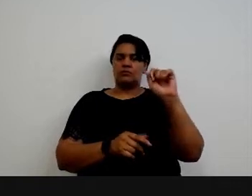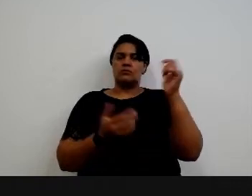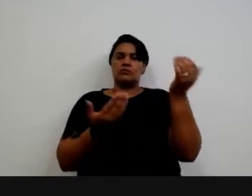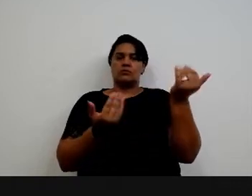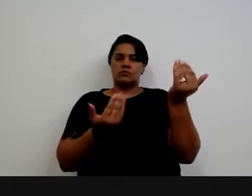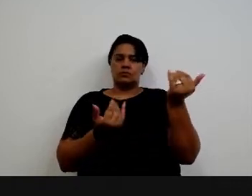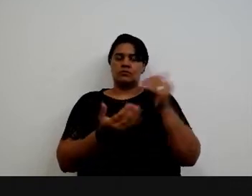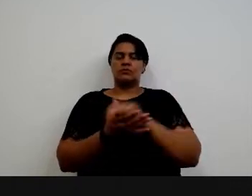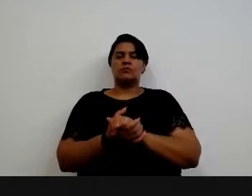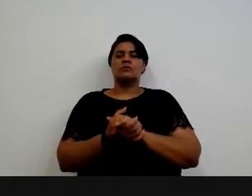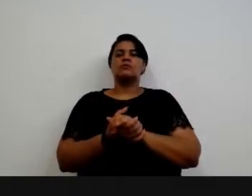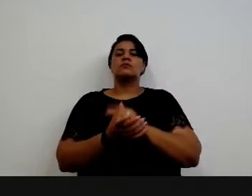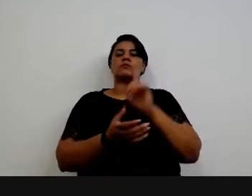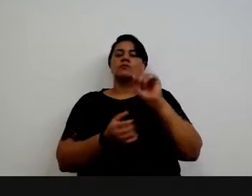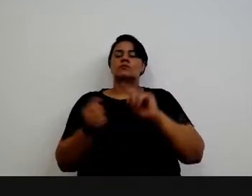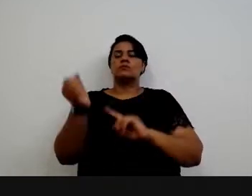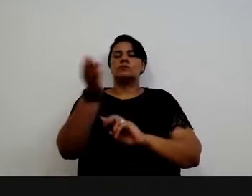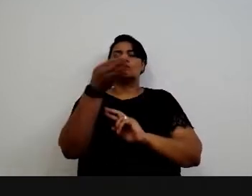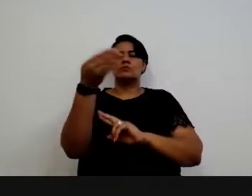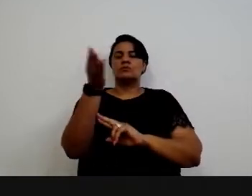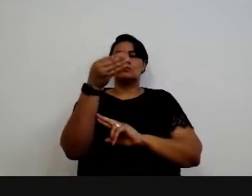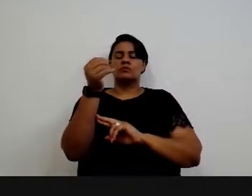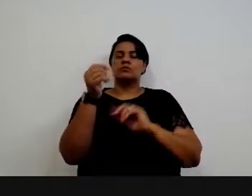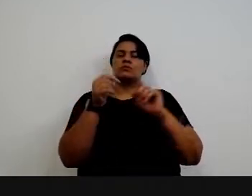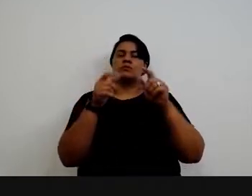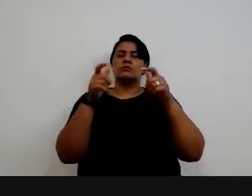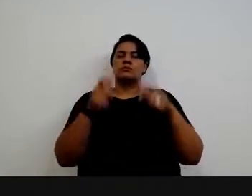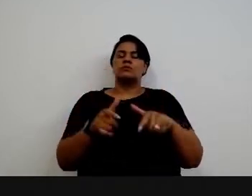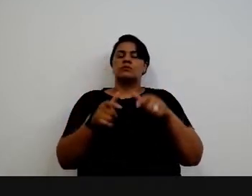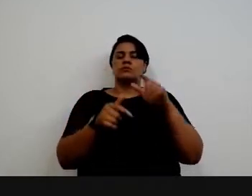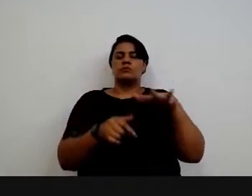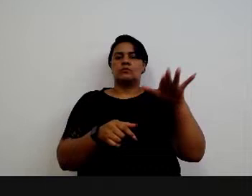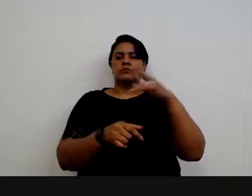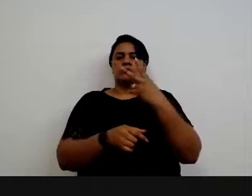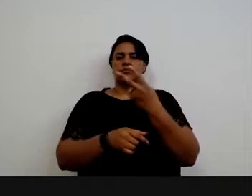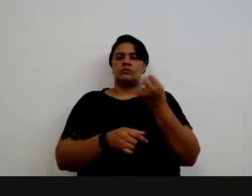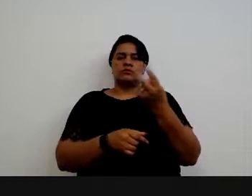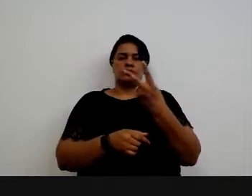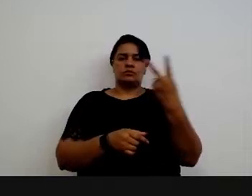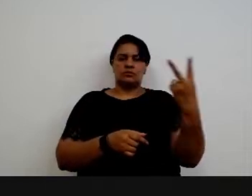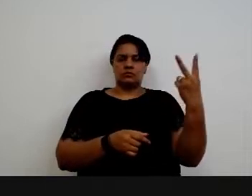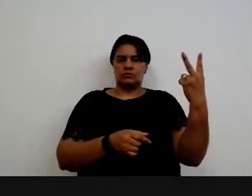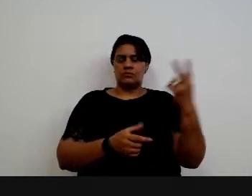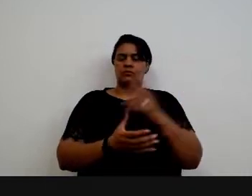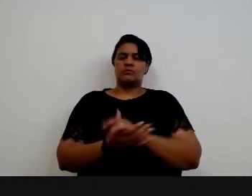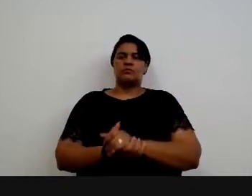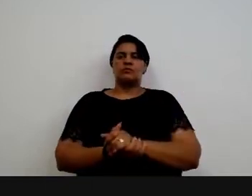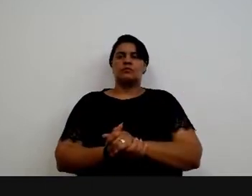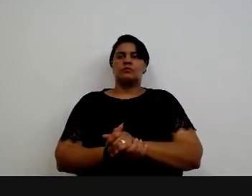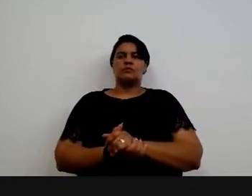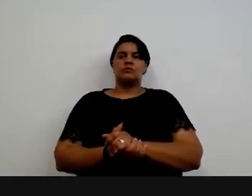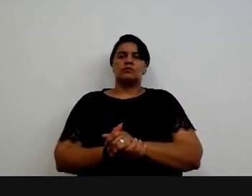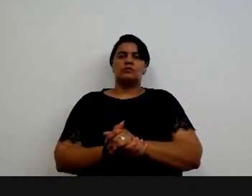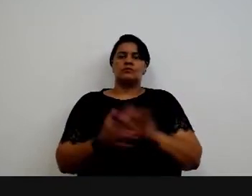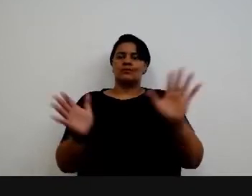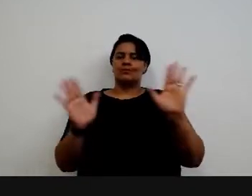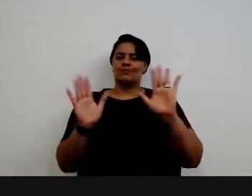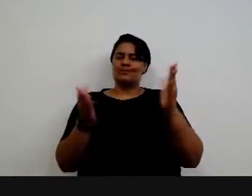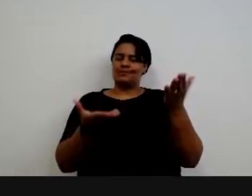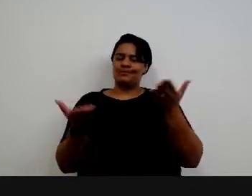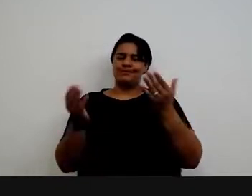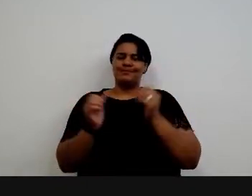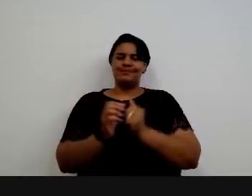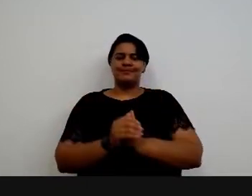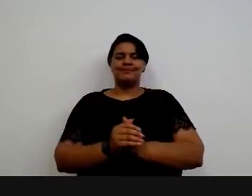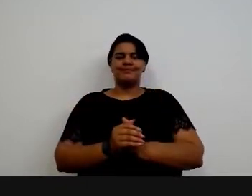Brasil Conference at Harvard e do MIT em 2022. Dá um oi para a gente aí,